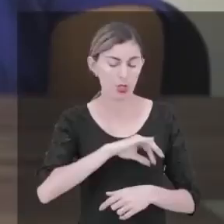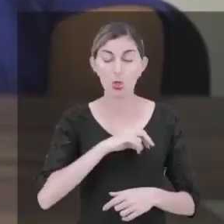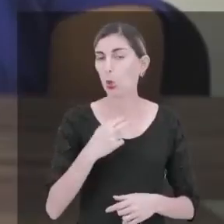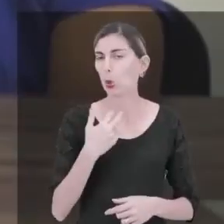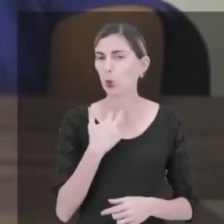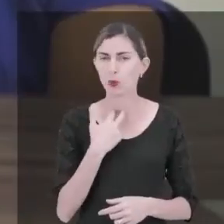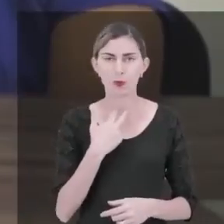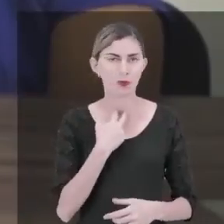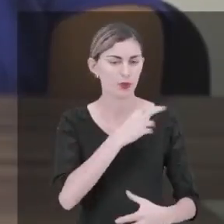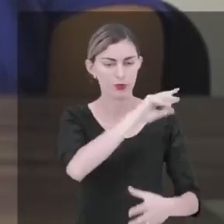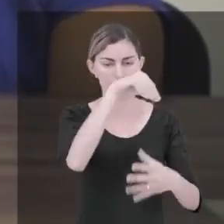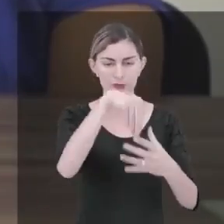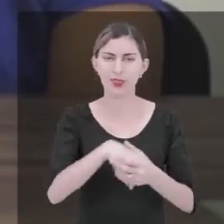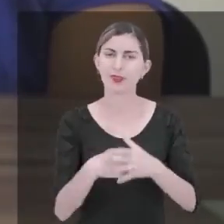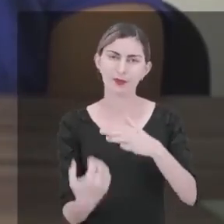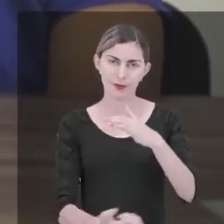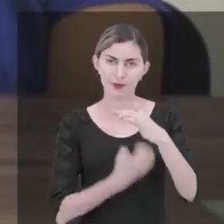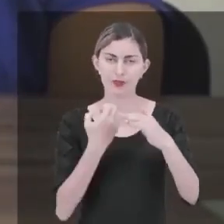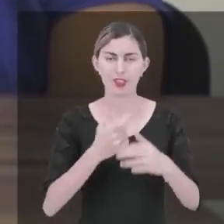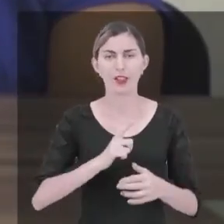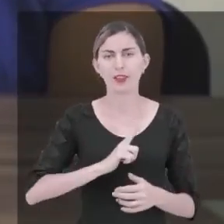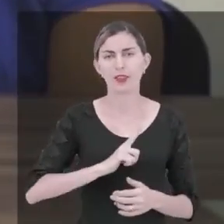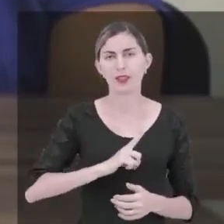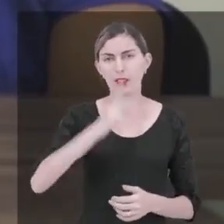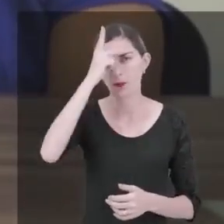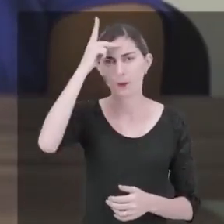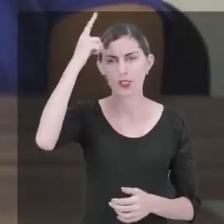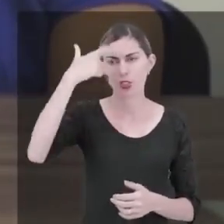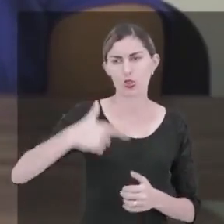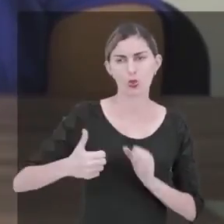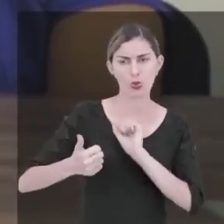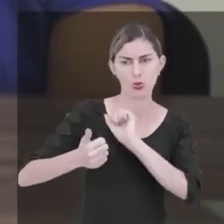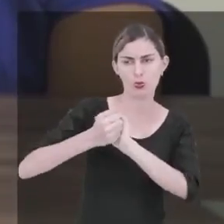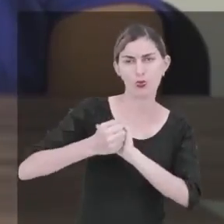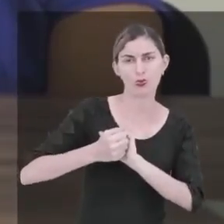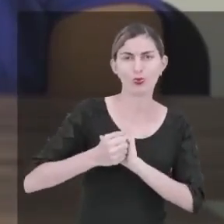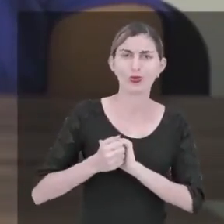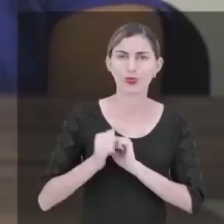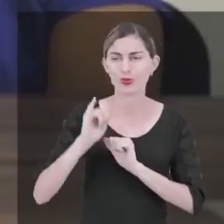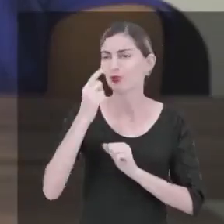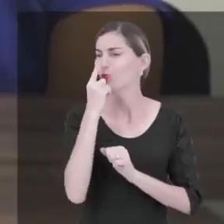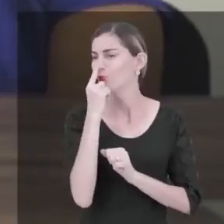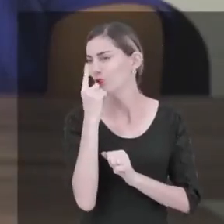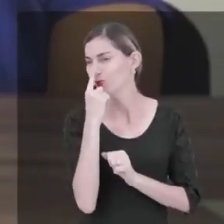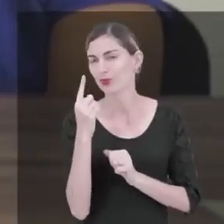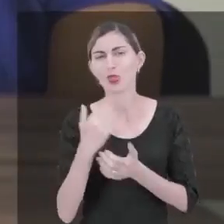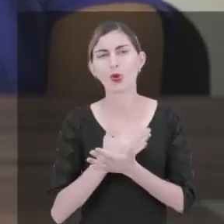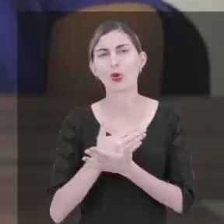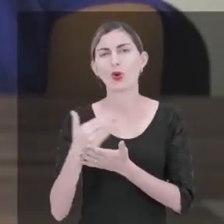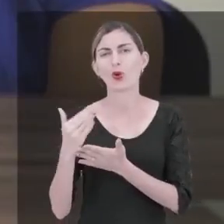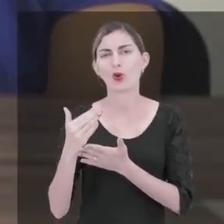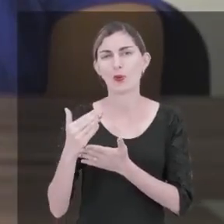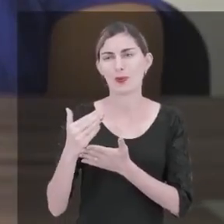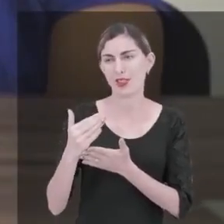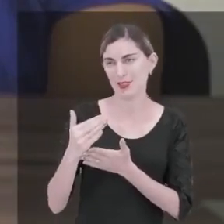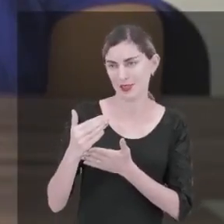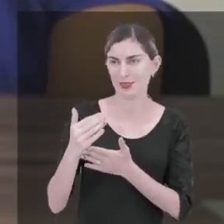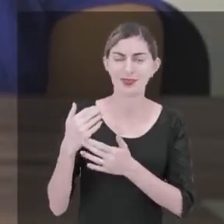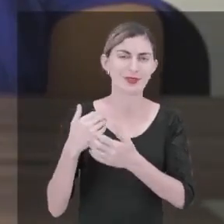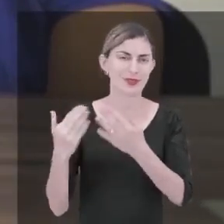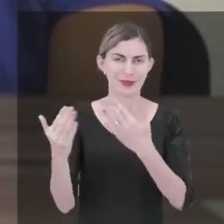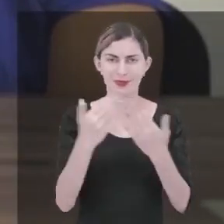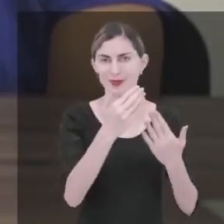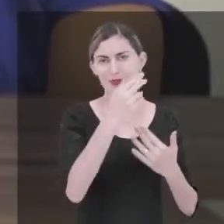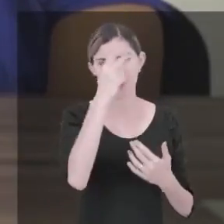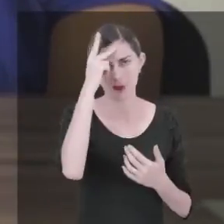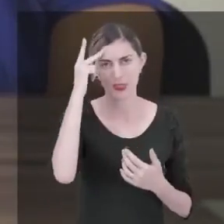não pode, dentro de uma organização, ter uma pessoa muito próxima e muito íntima que ele comece a destrinchar